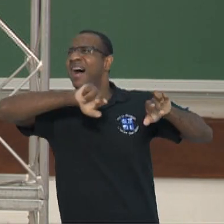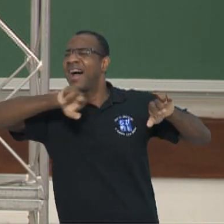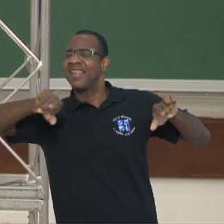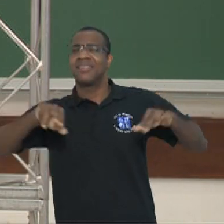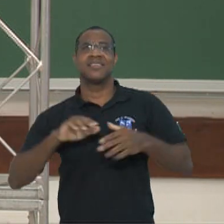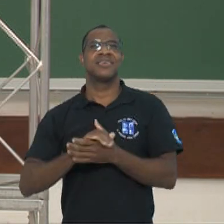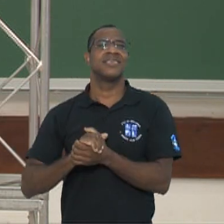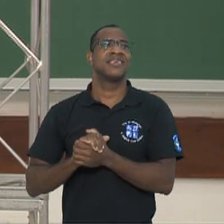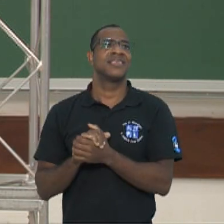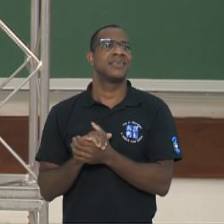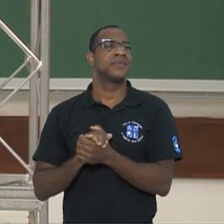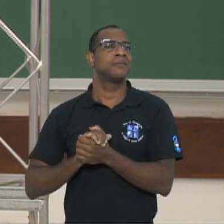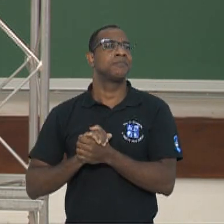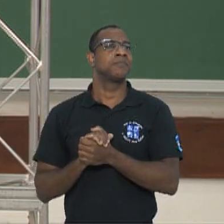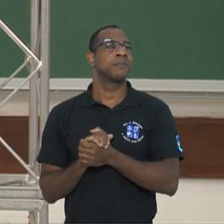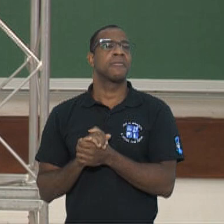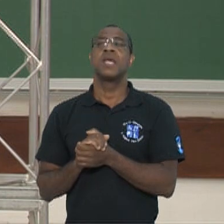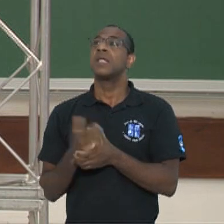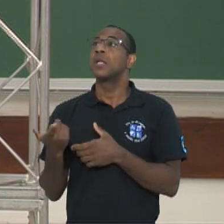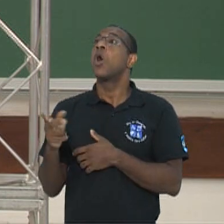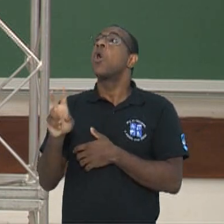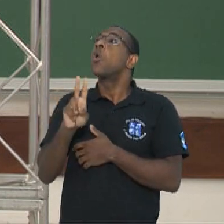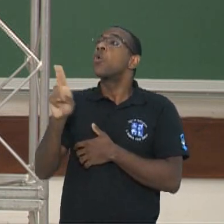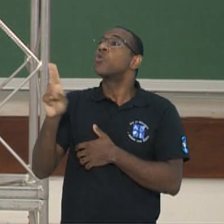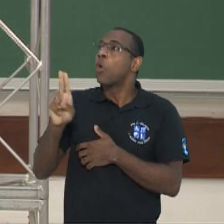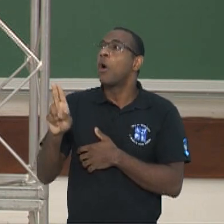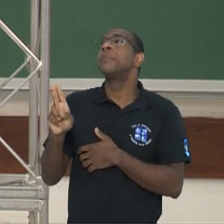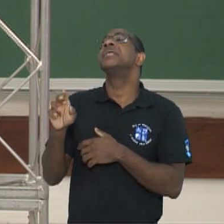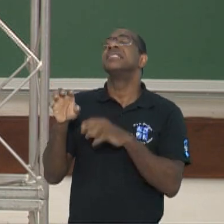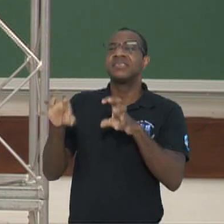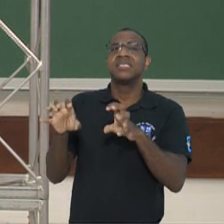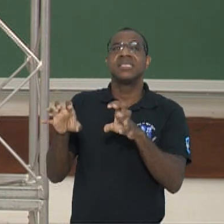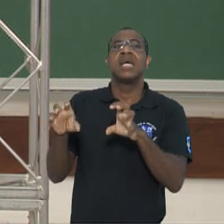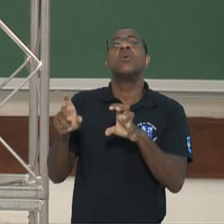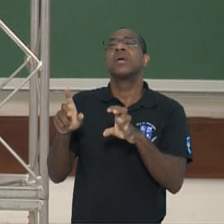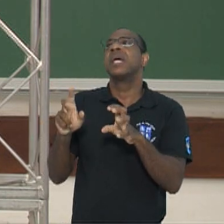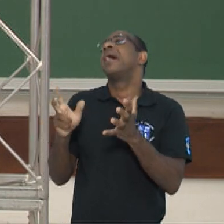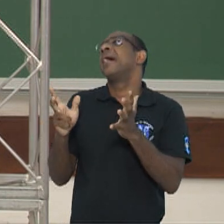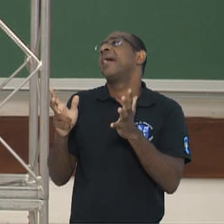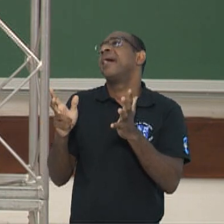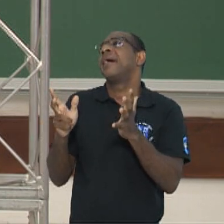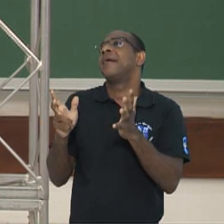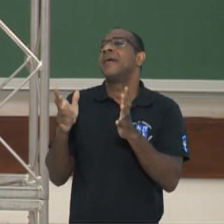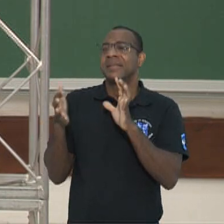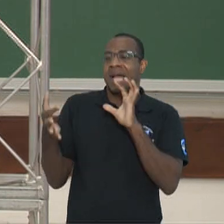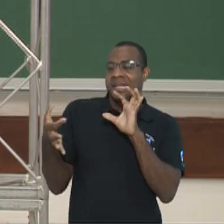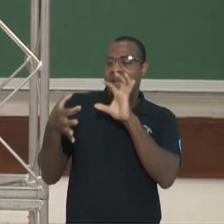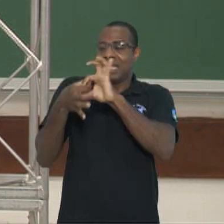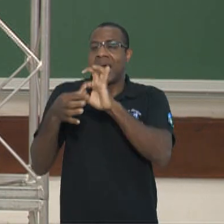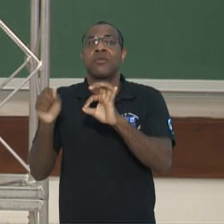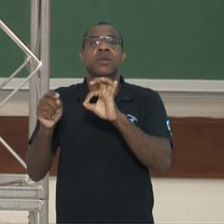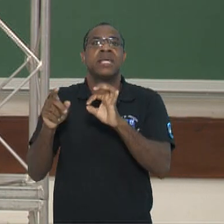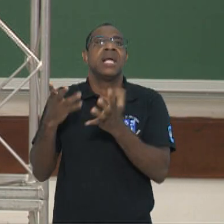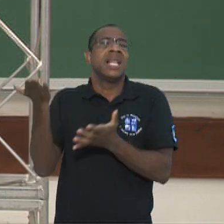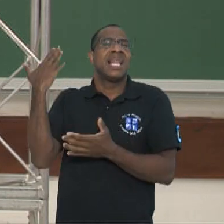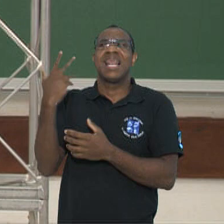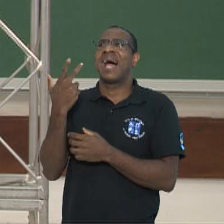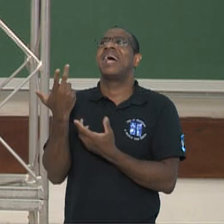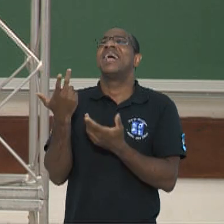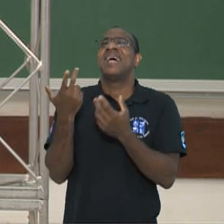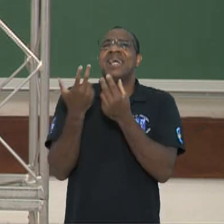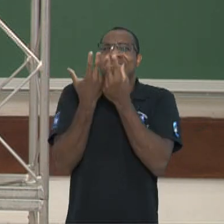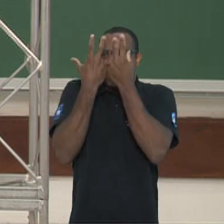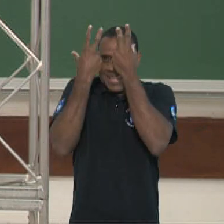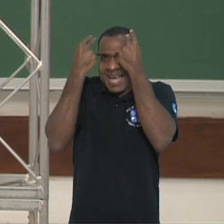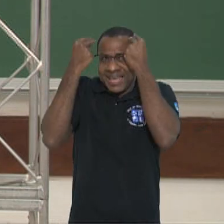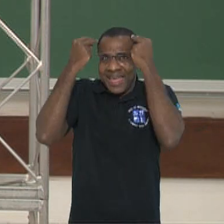Gizé. O nome esfinge está ligado mais, inclusive, à antiguidade da Grécia Antiga, né? Porque a ideia da esfinge tem, inclusive, um mito